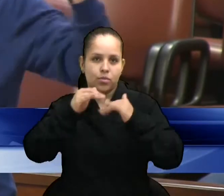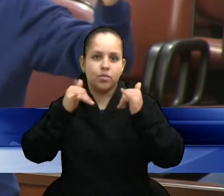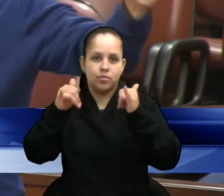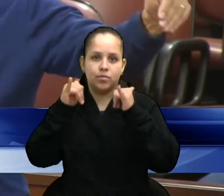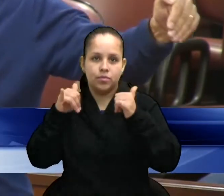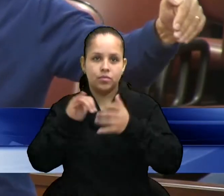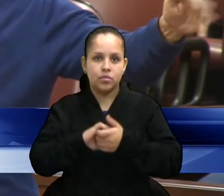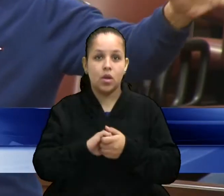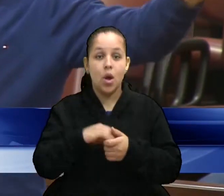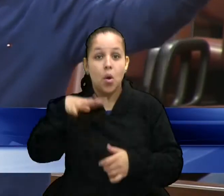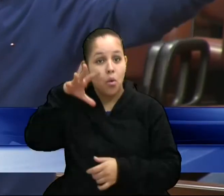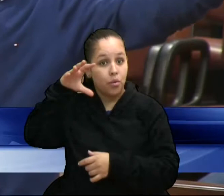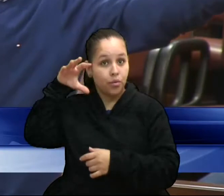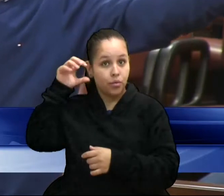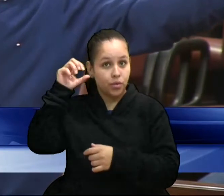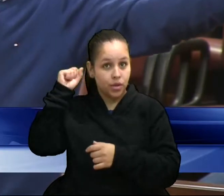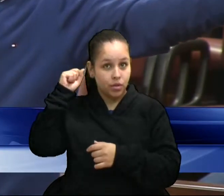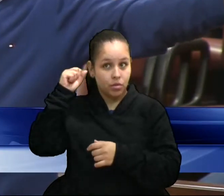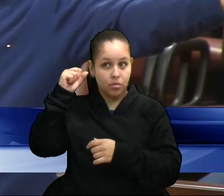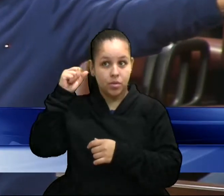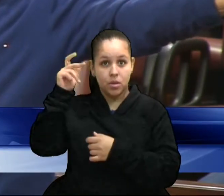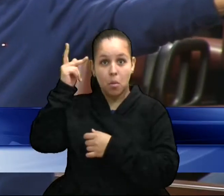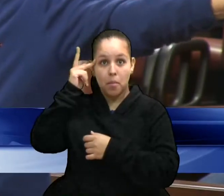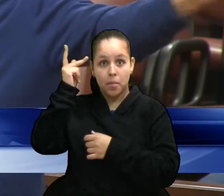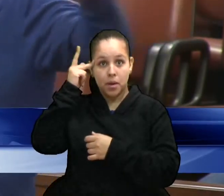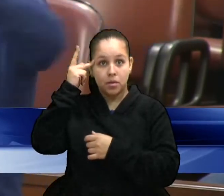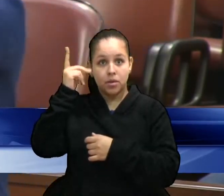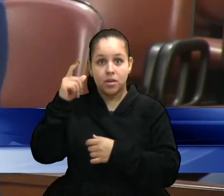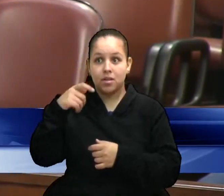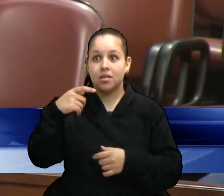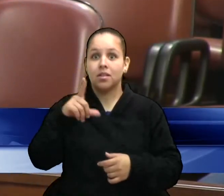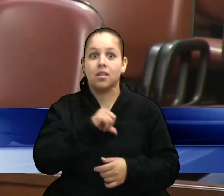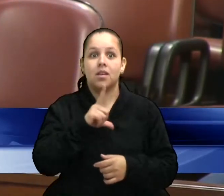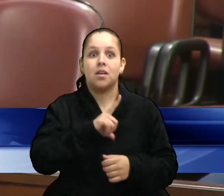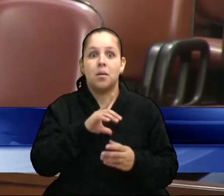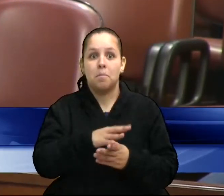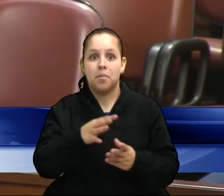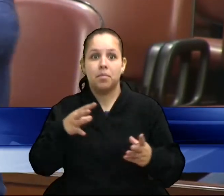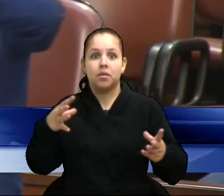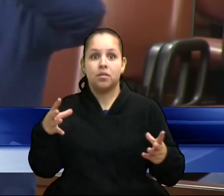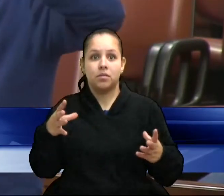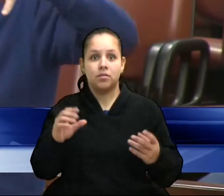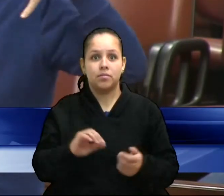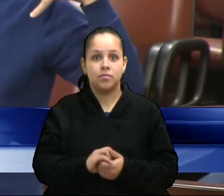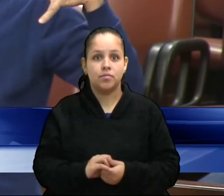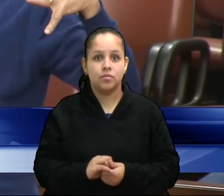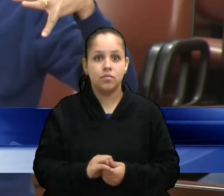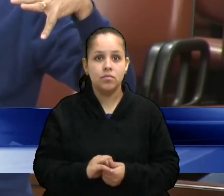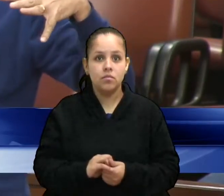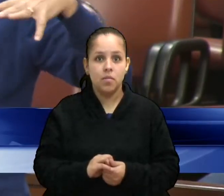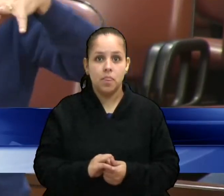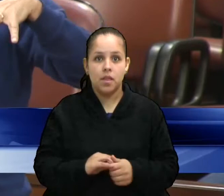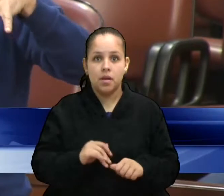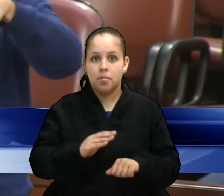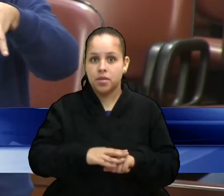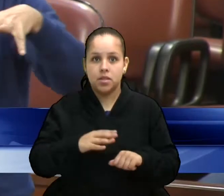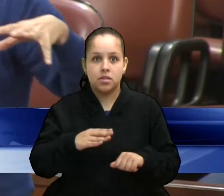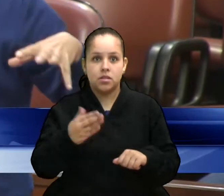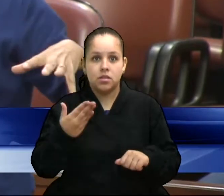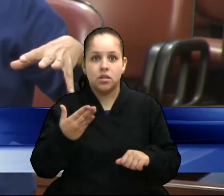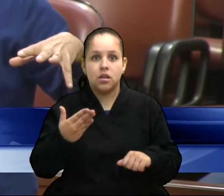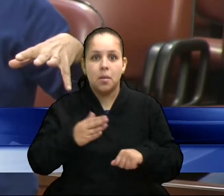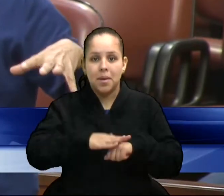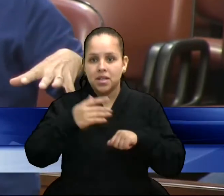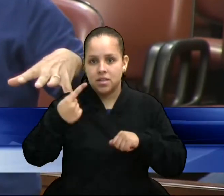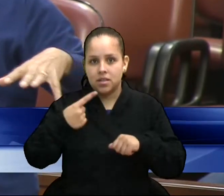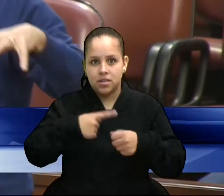as necessidades que uma cidade daquele tamanho tem, que muitas vezes é o tamanho, um bairro é um tamanho de Caxias, mas as dificuldades